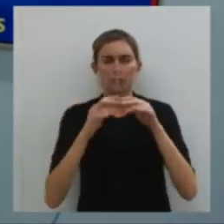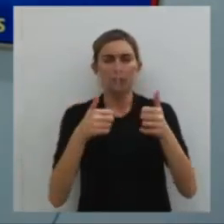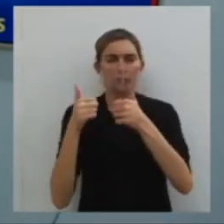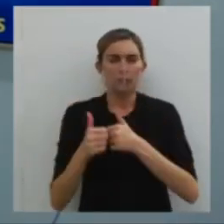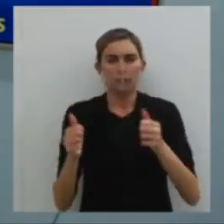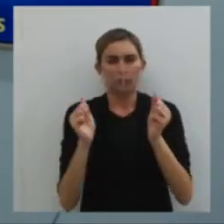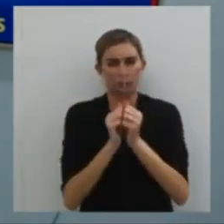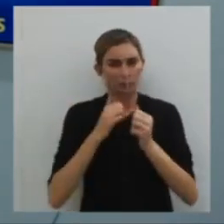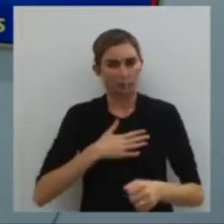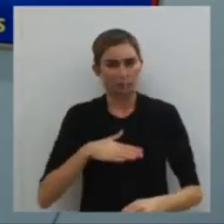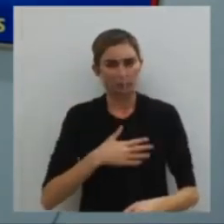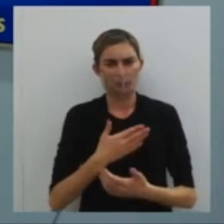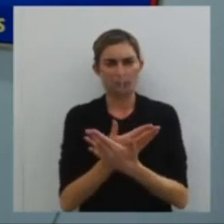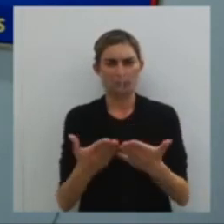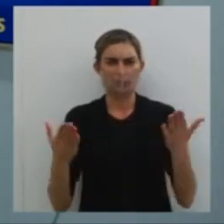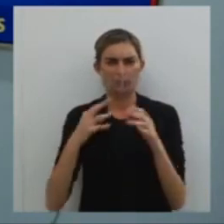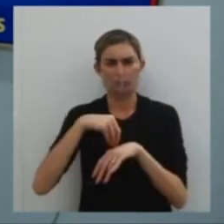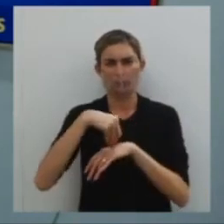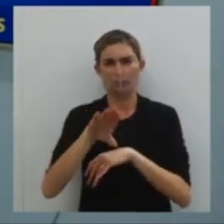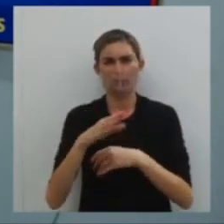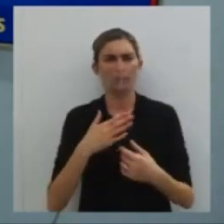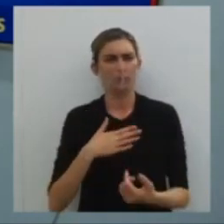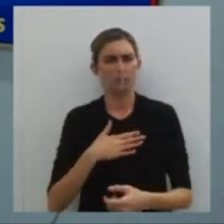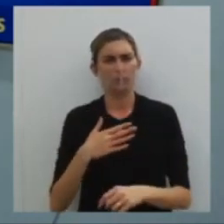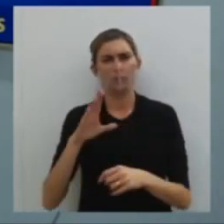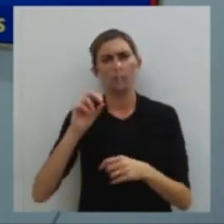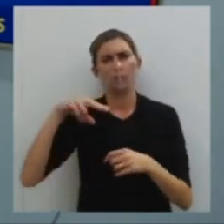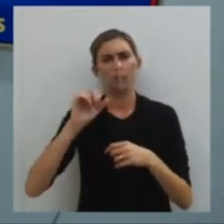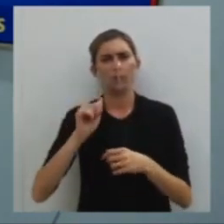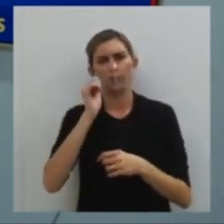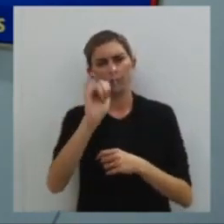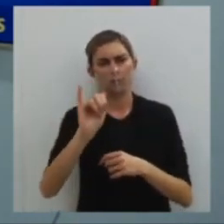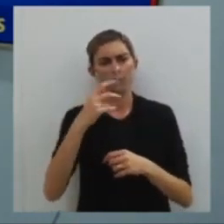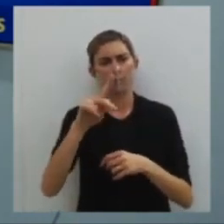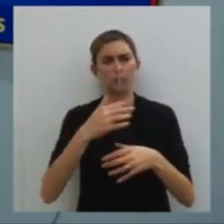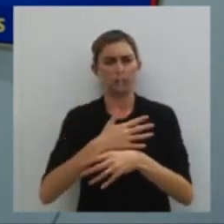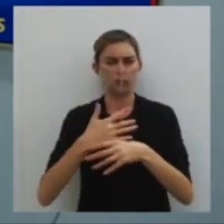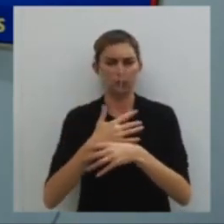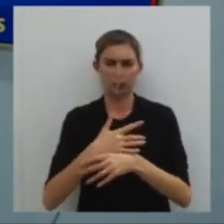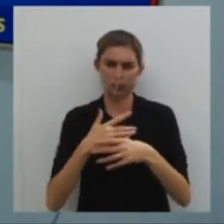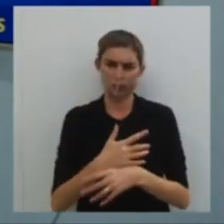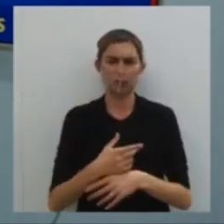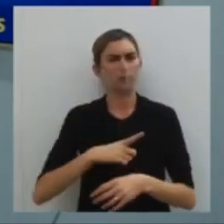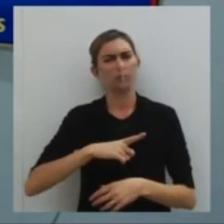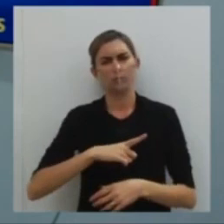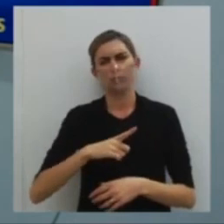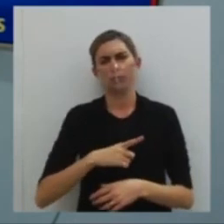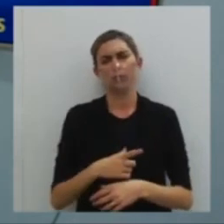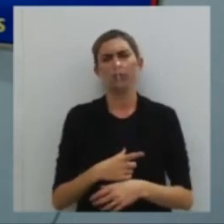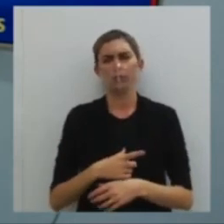junto? Tranquilo? Você vai mandando aí para mim pelo Conecta aí qual tua cidade. Eu já vi aqui que tem